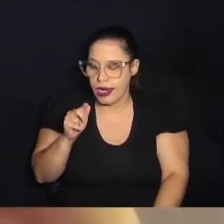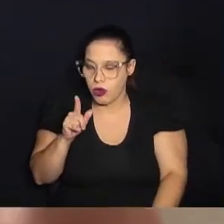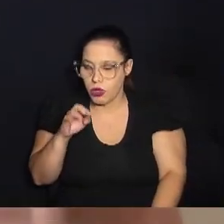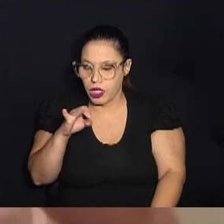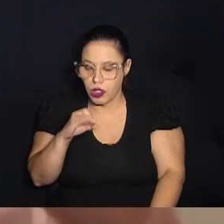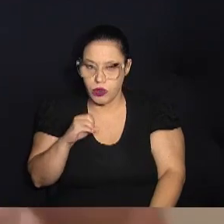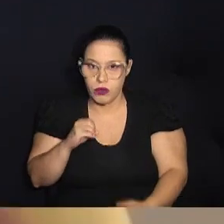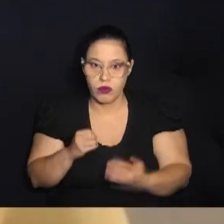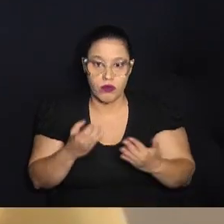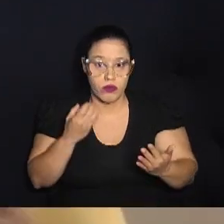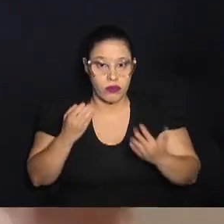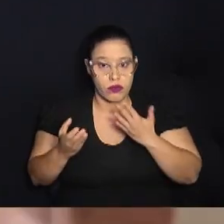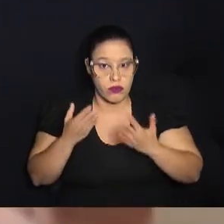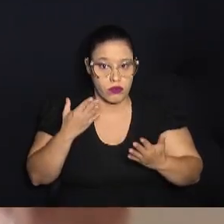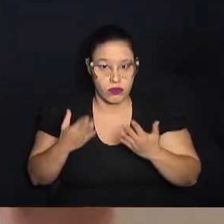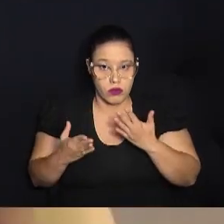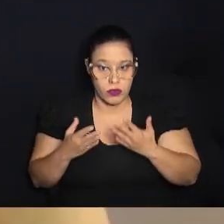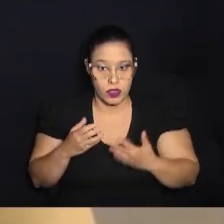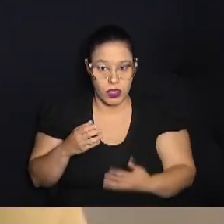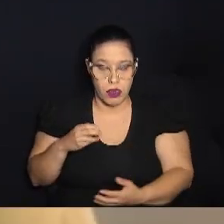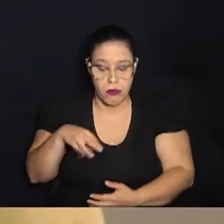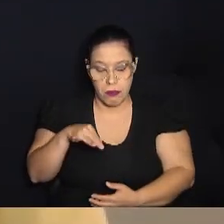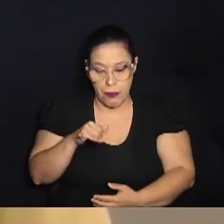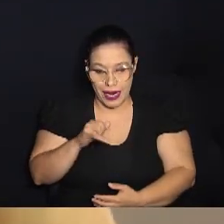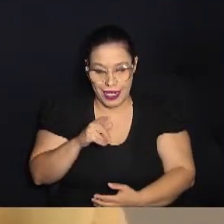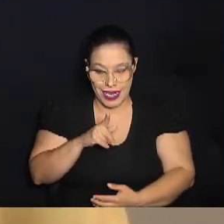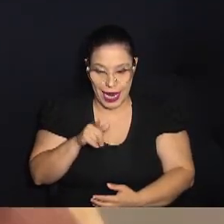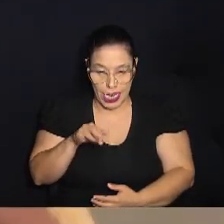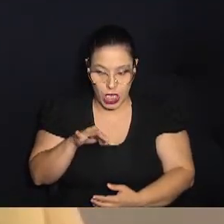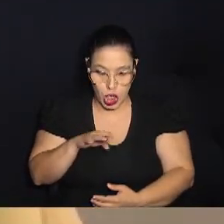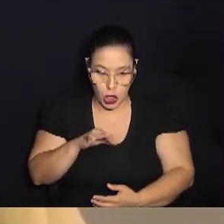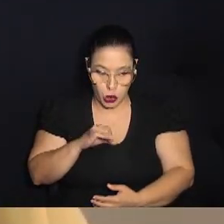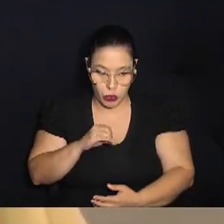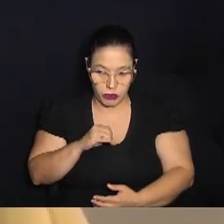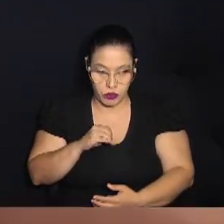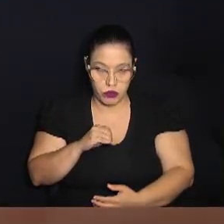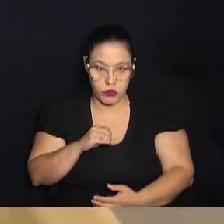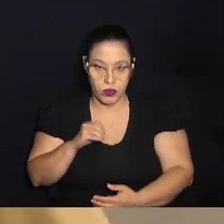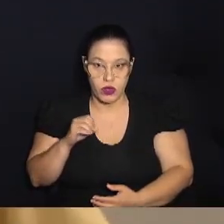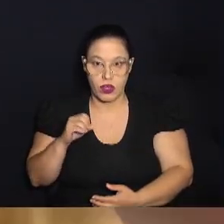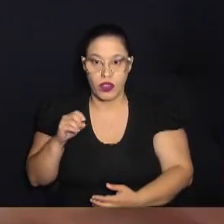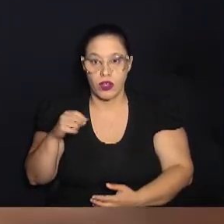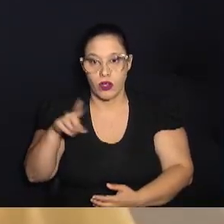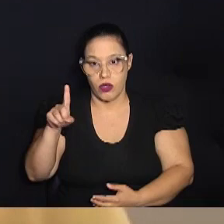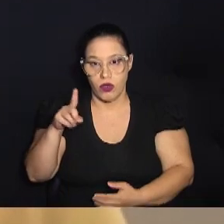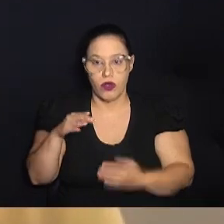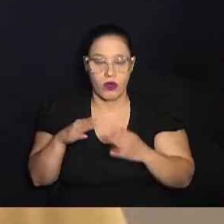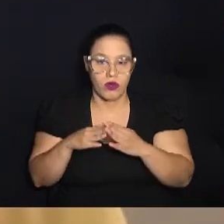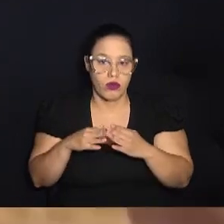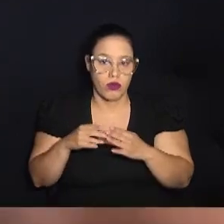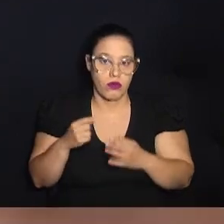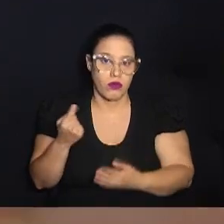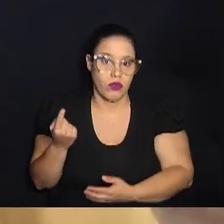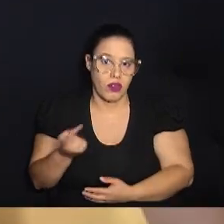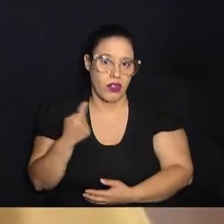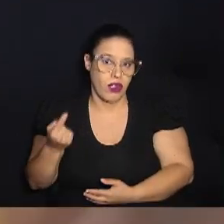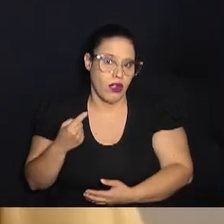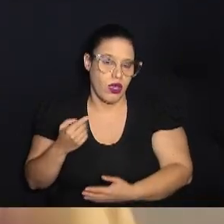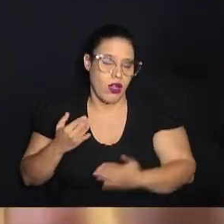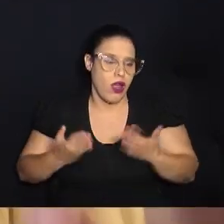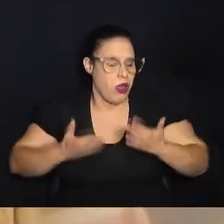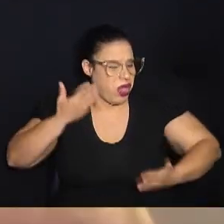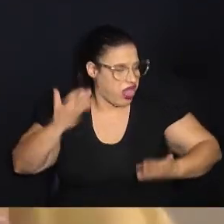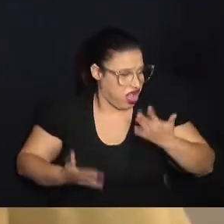ele tem que ter uma associação física entre cálcio e magnésio. Se esse paciente, por conta própria, foi na farmácia e comprou magnésio, ele já está